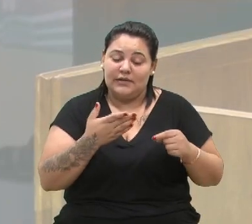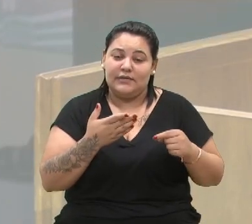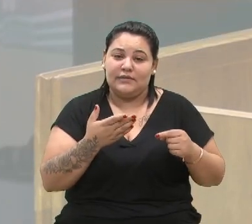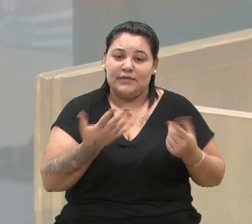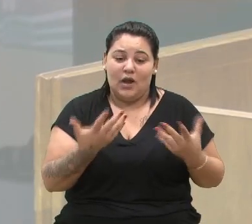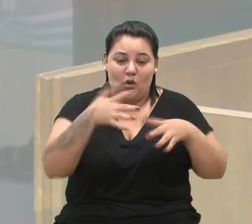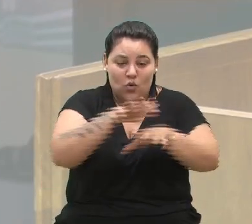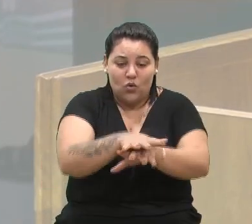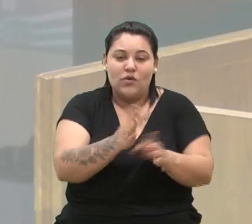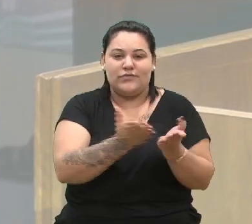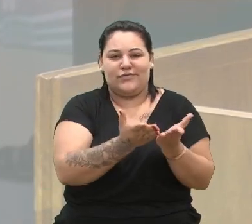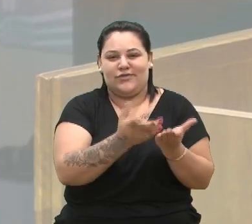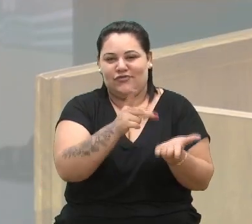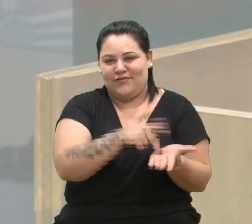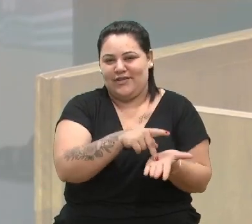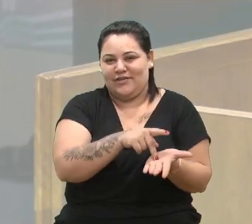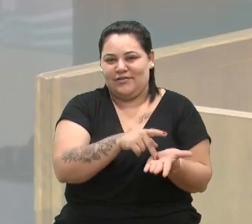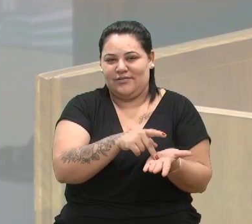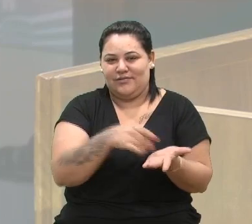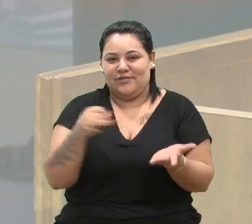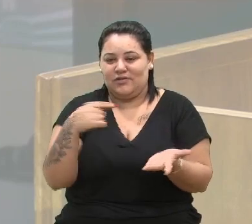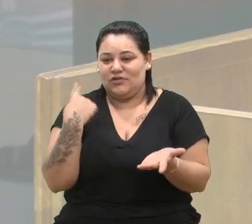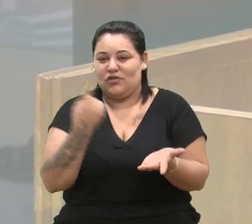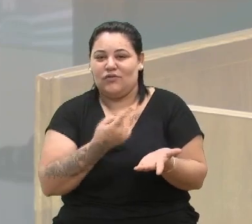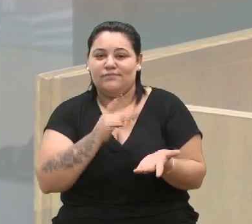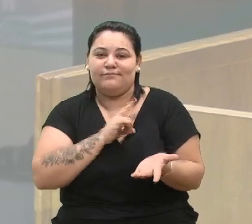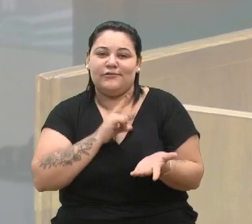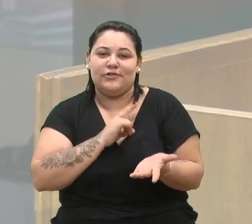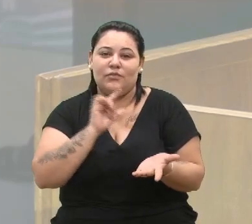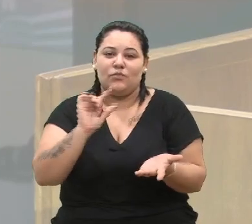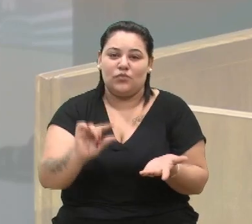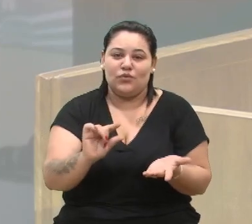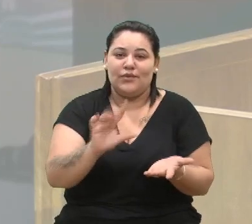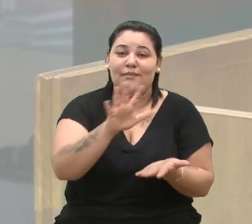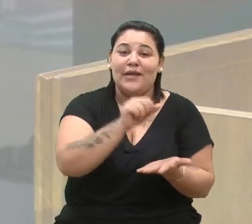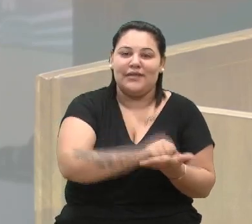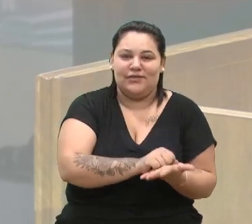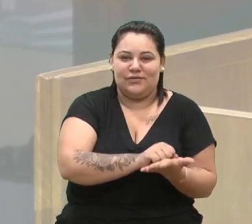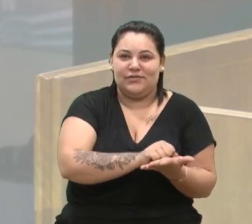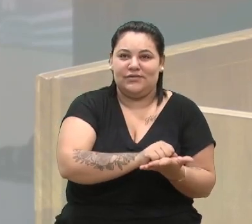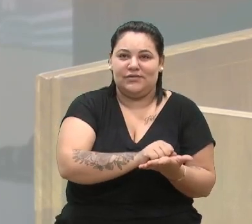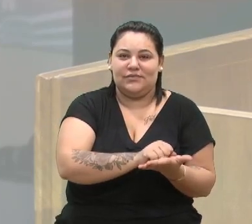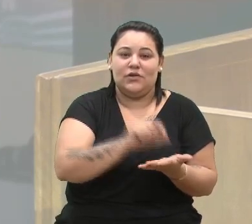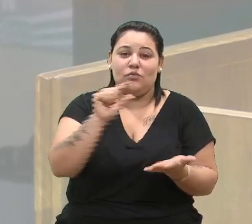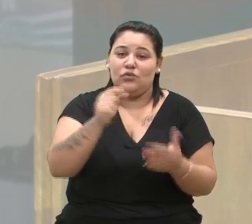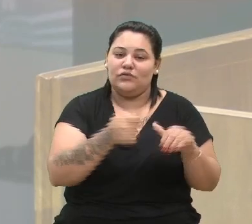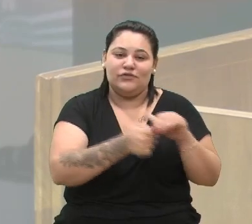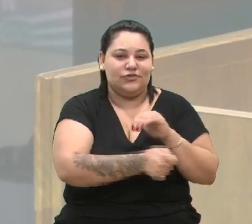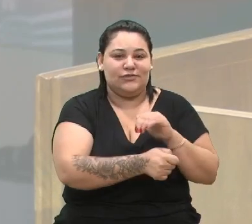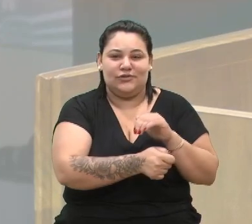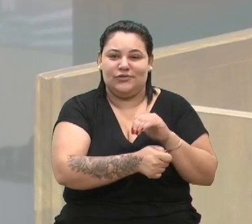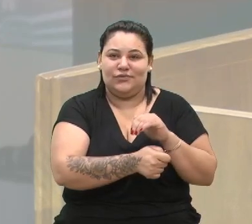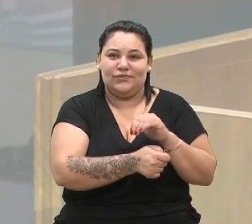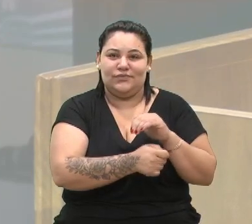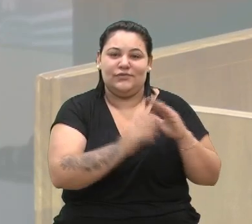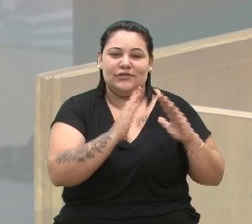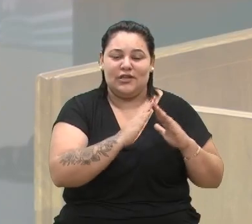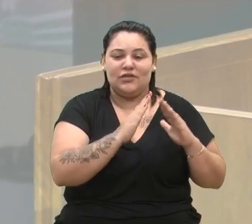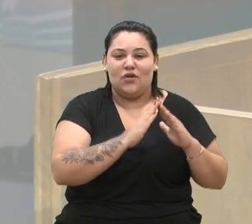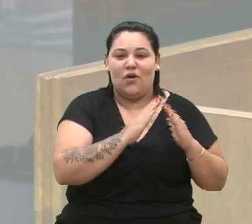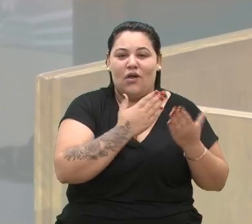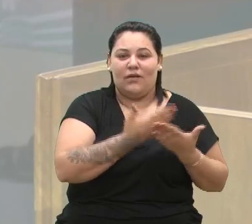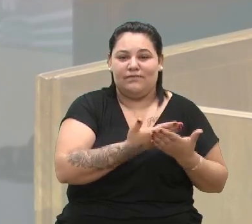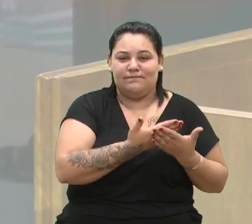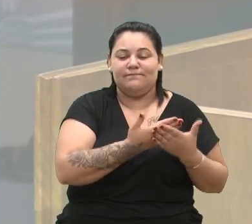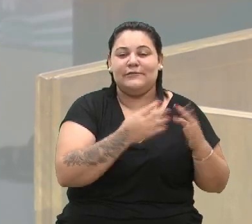estudante, se nós temos poucas matrículas, pouco investimento no ensino médio técnico.